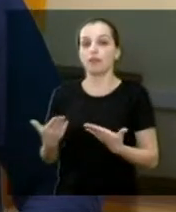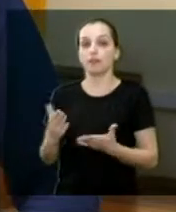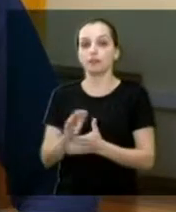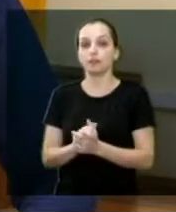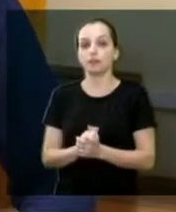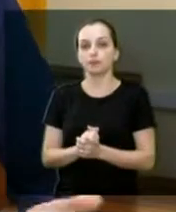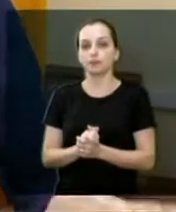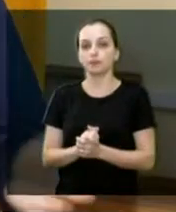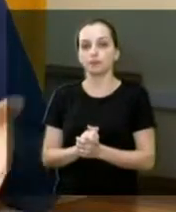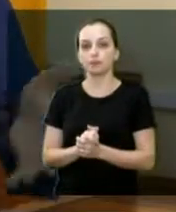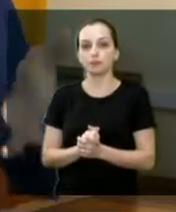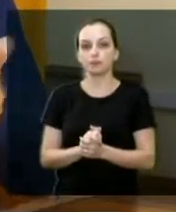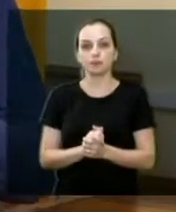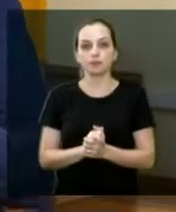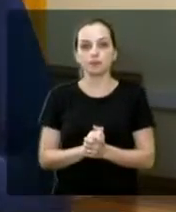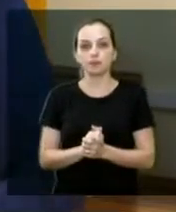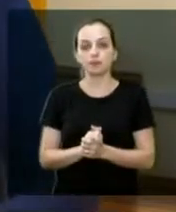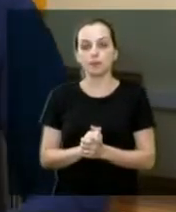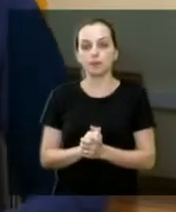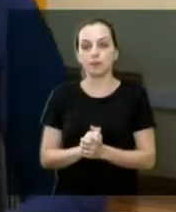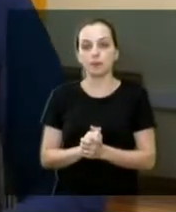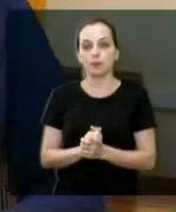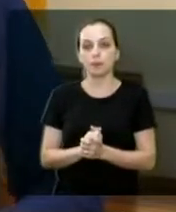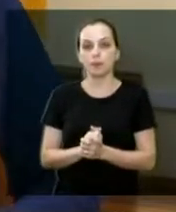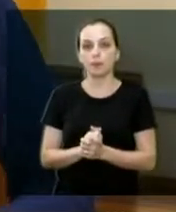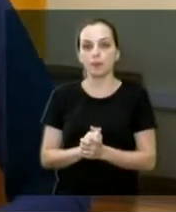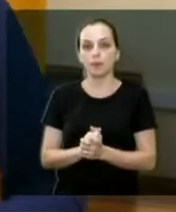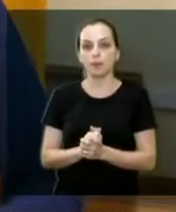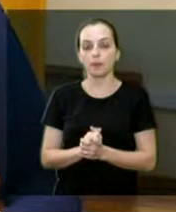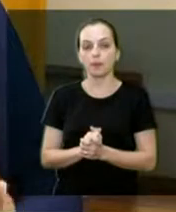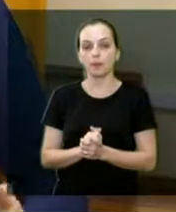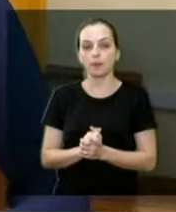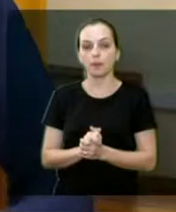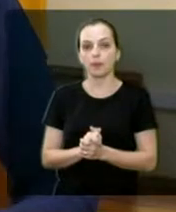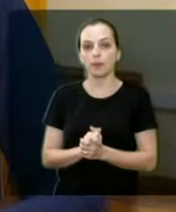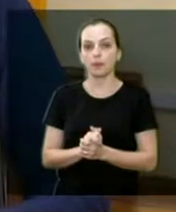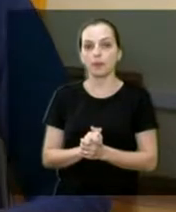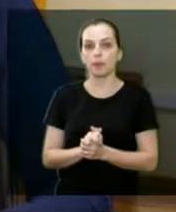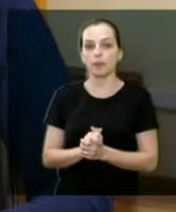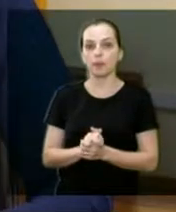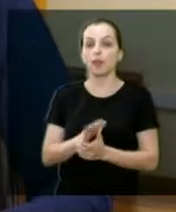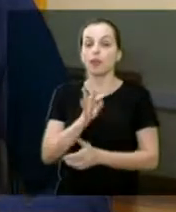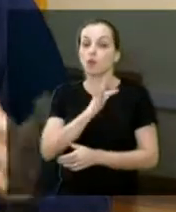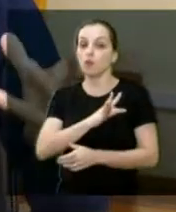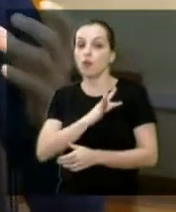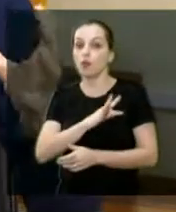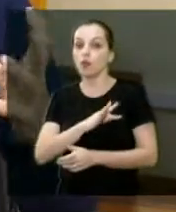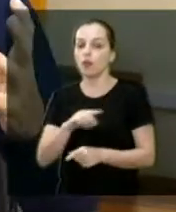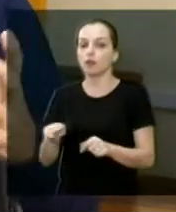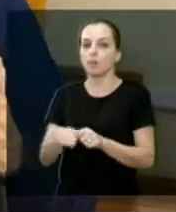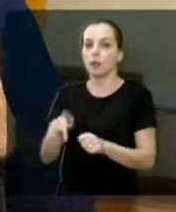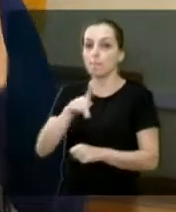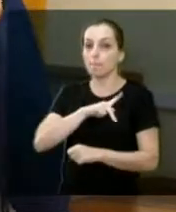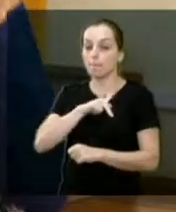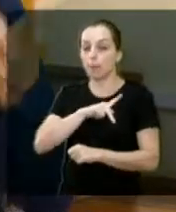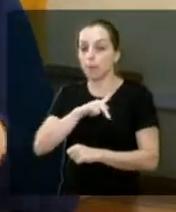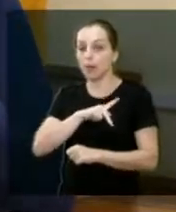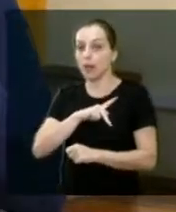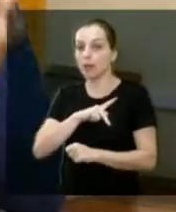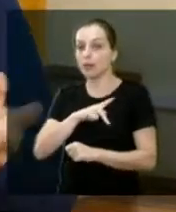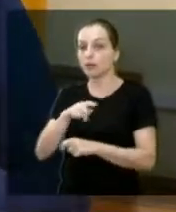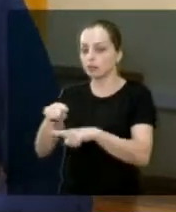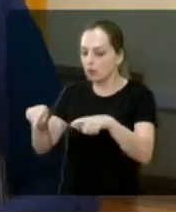histórias. Eu não sei se ele contou isso. Aí, Palmeiras e Ferroviária e Palmeiras. Aquele estádio fervilhando, entrou,